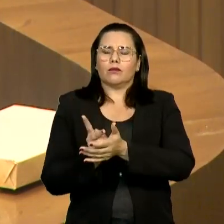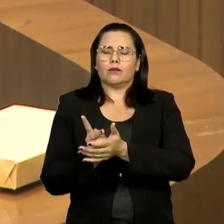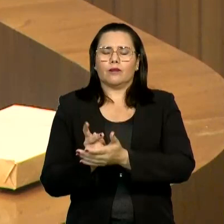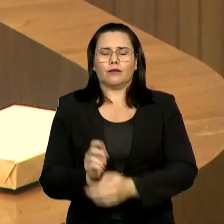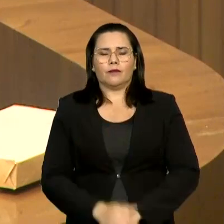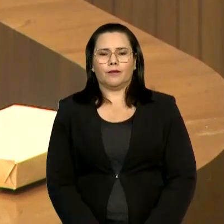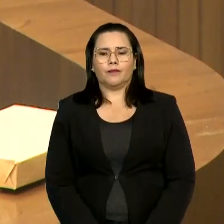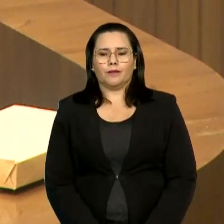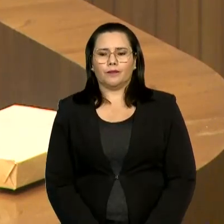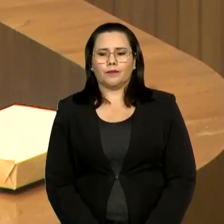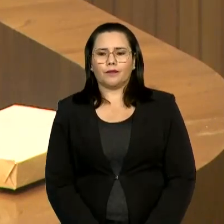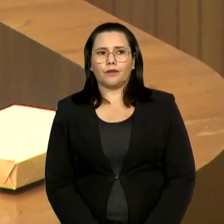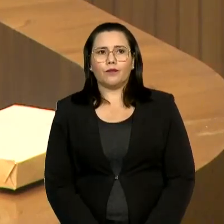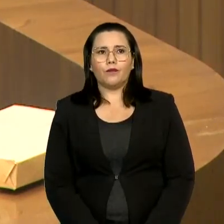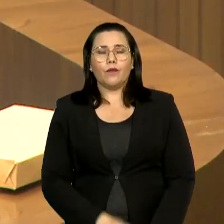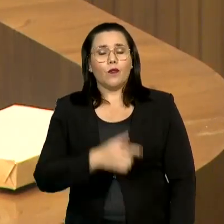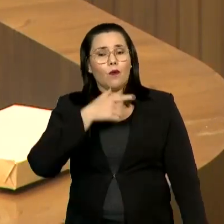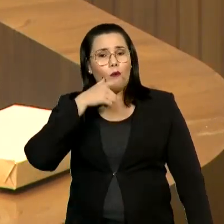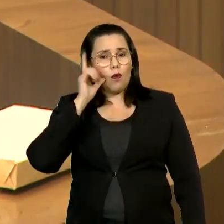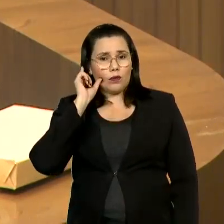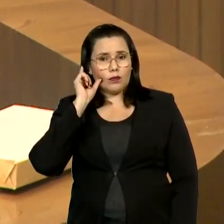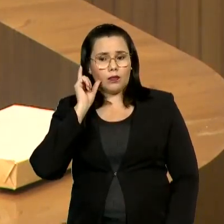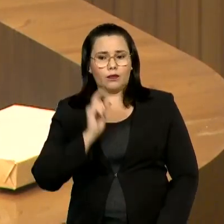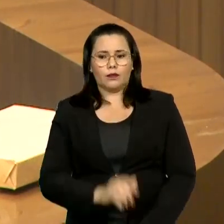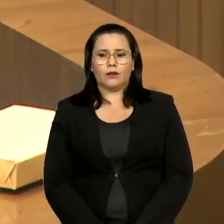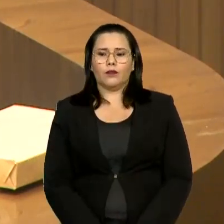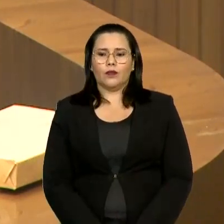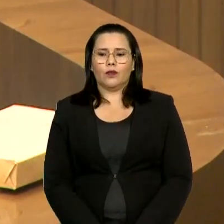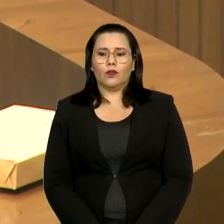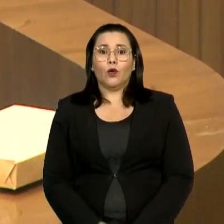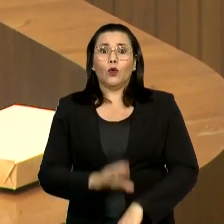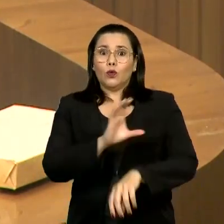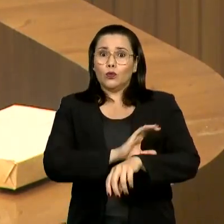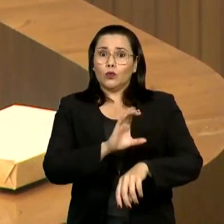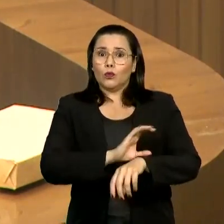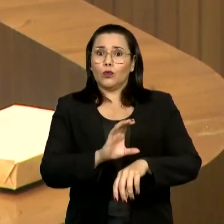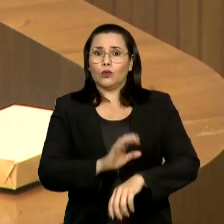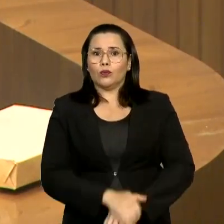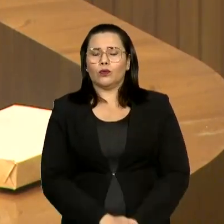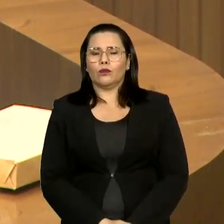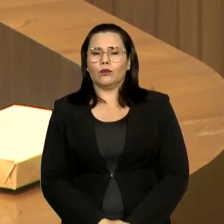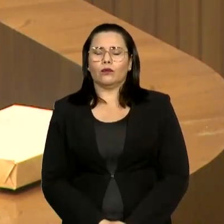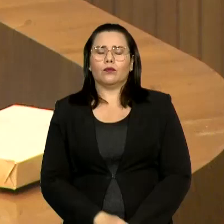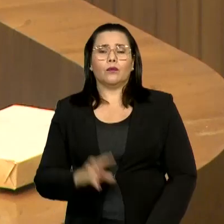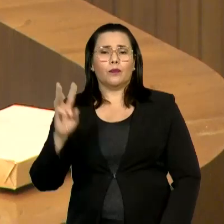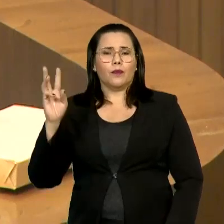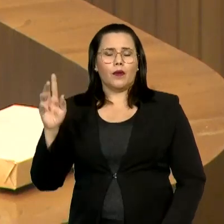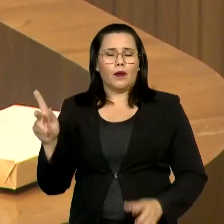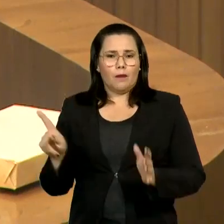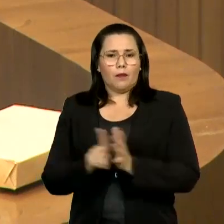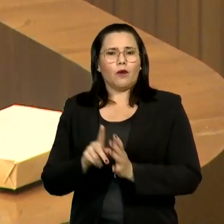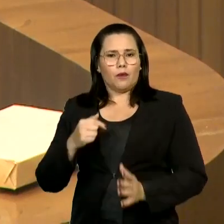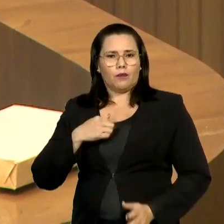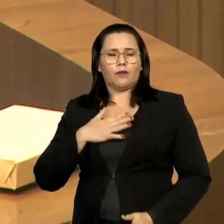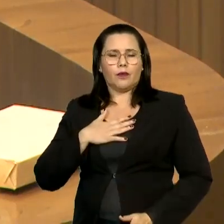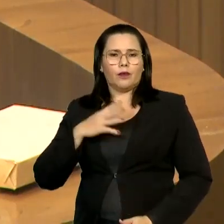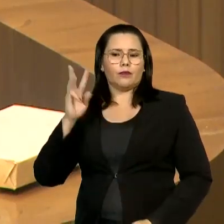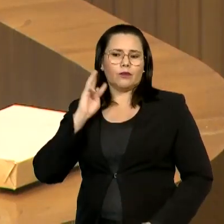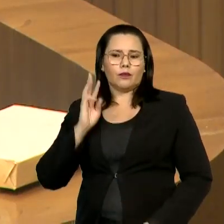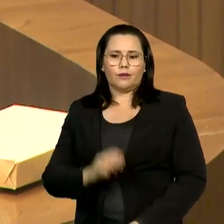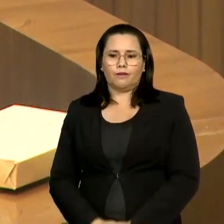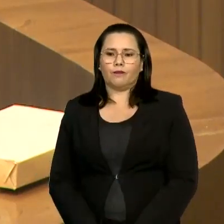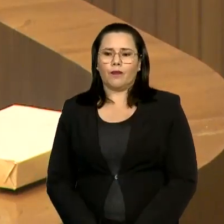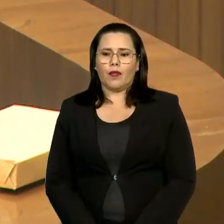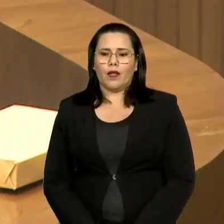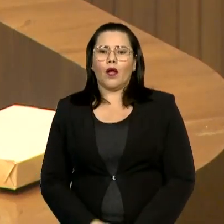Iniciamos ontem, no curso Wellington, como ponto de arrecadação de alimentos, de água, de